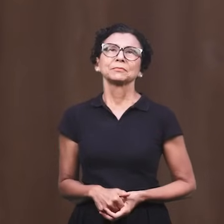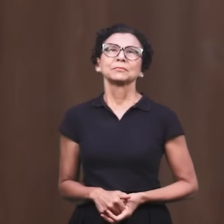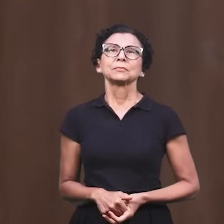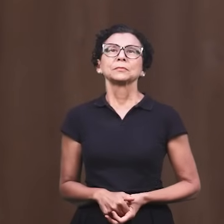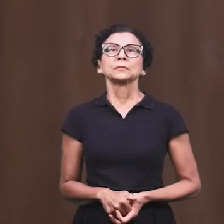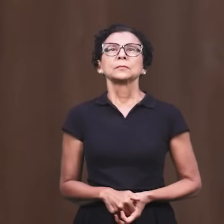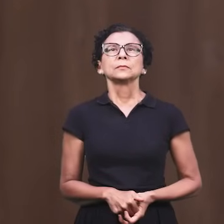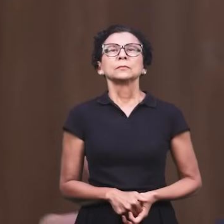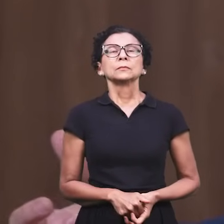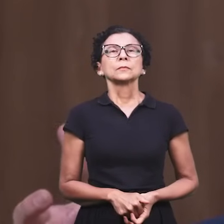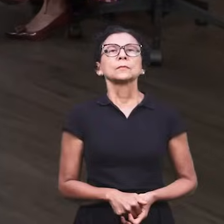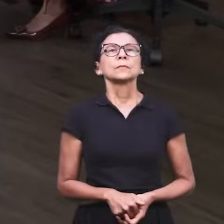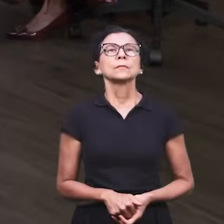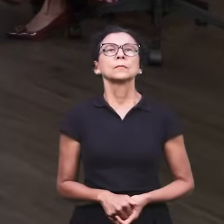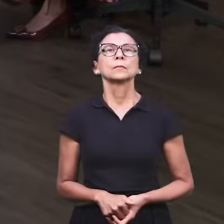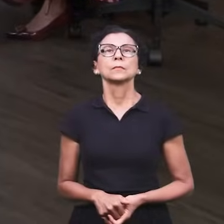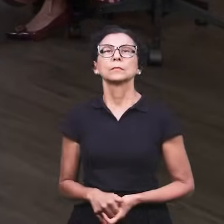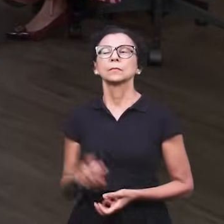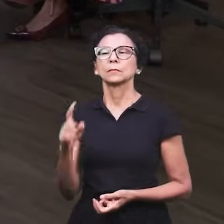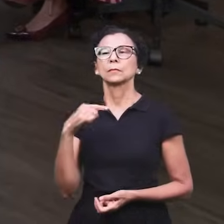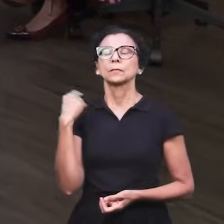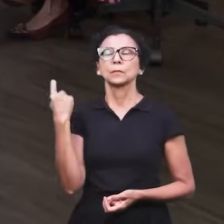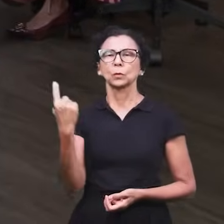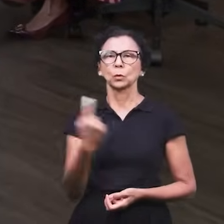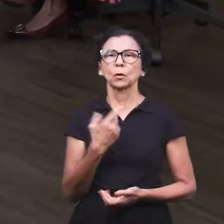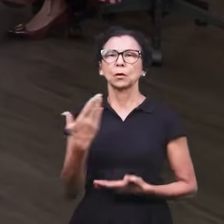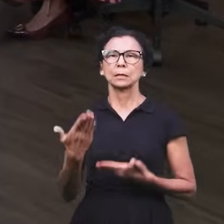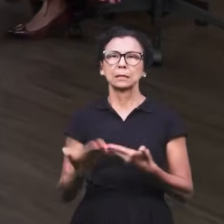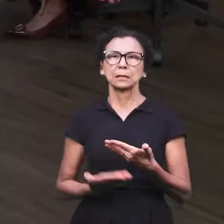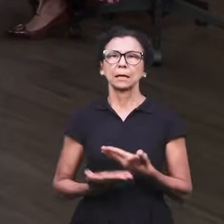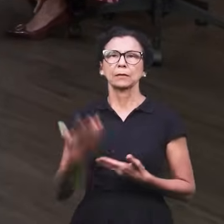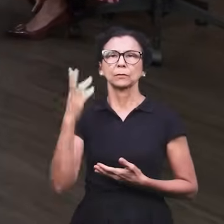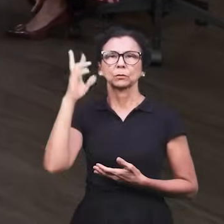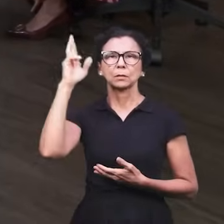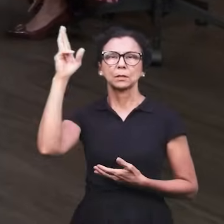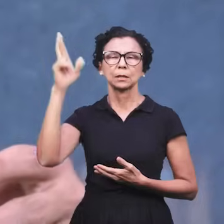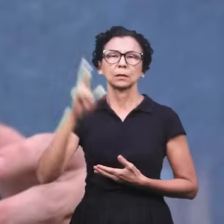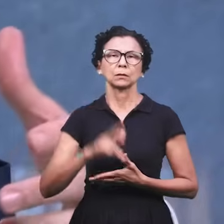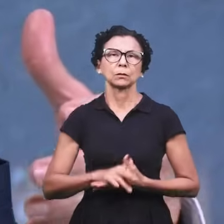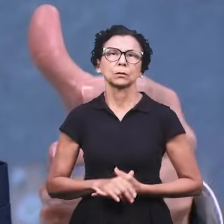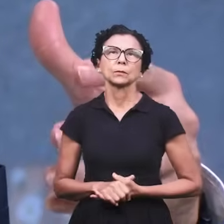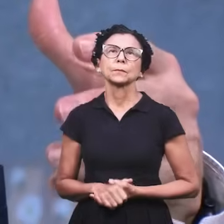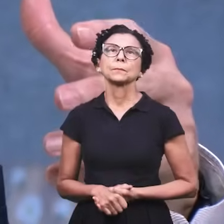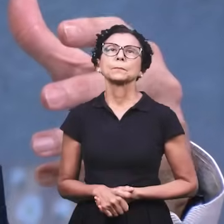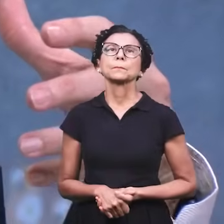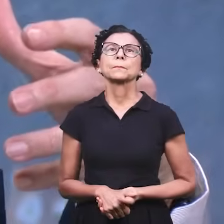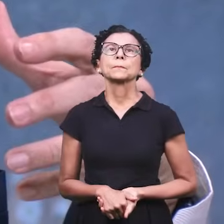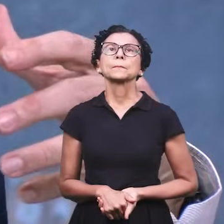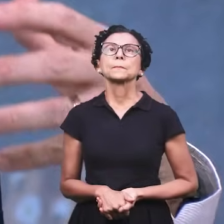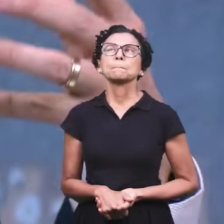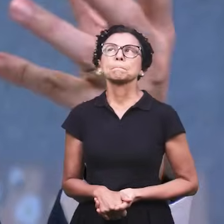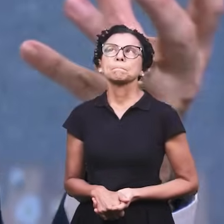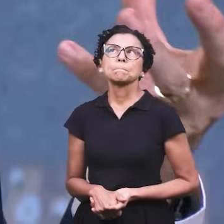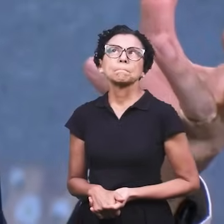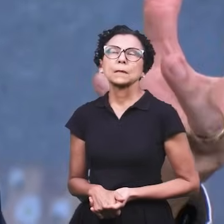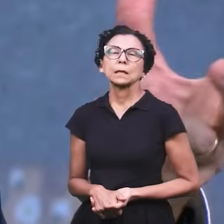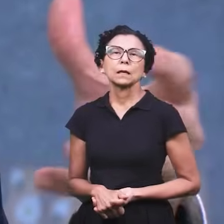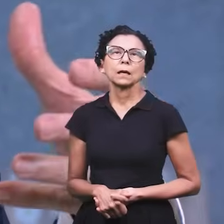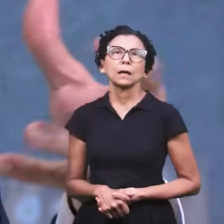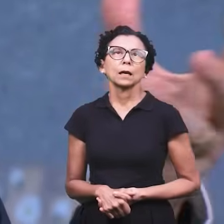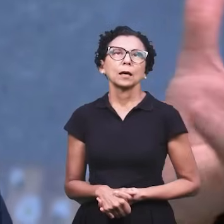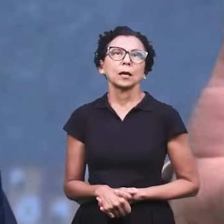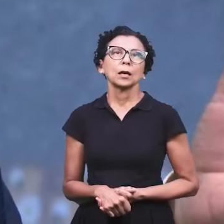vida. E nós, como homens, servos, crentes, também não conseguimos